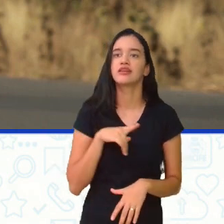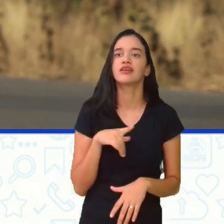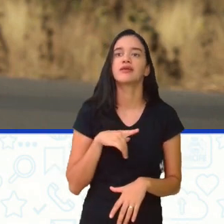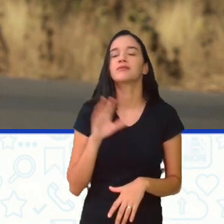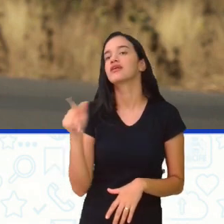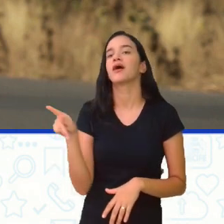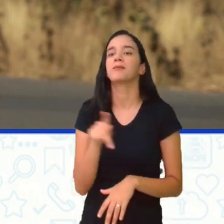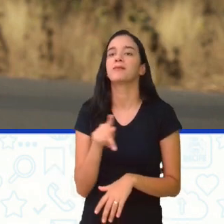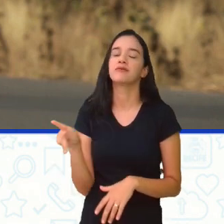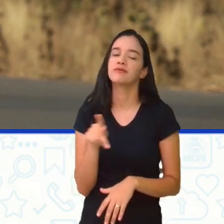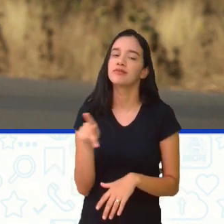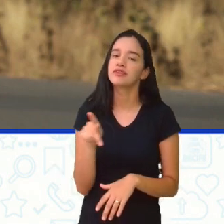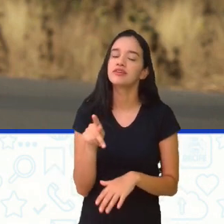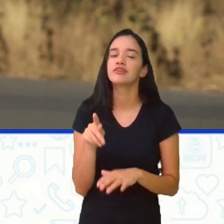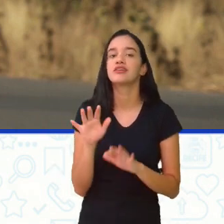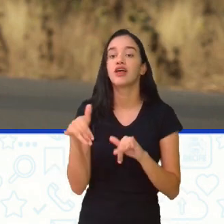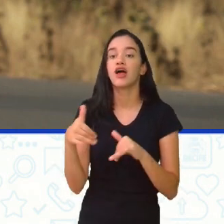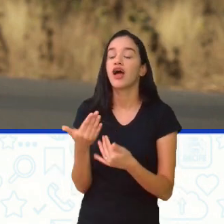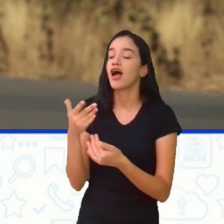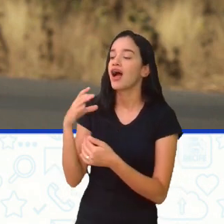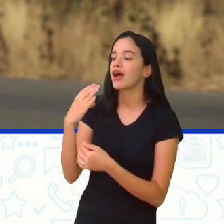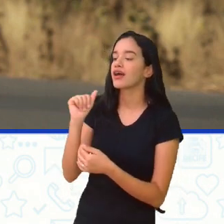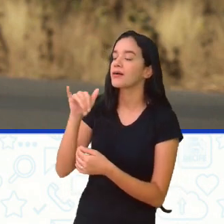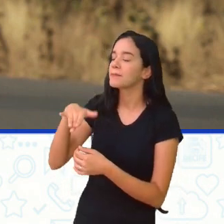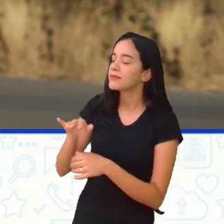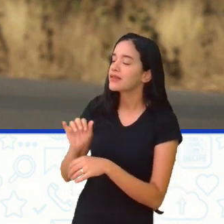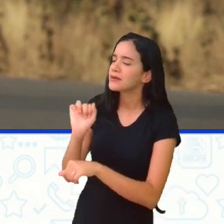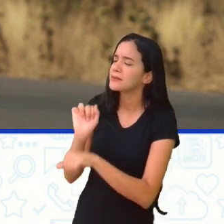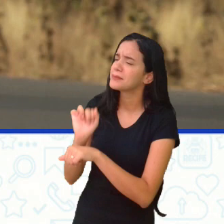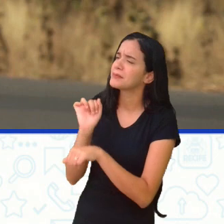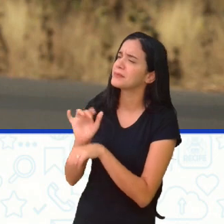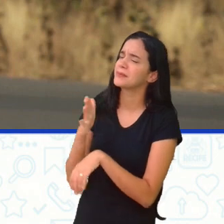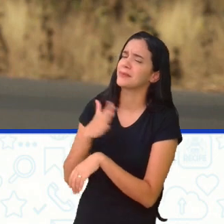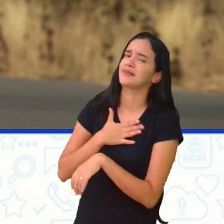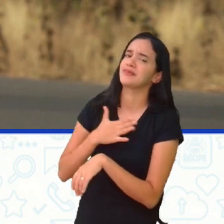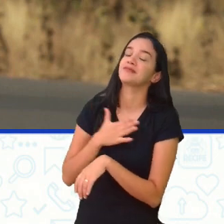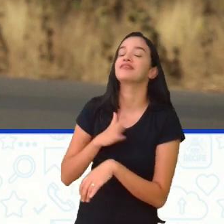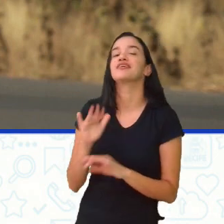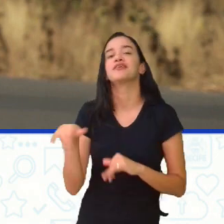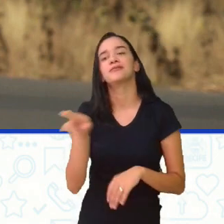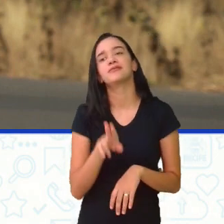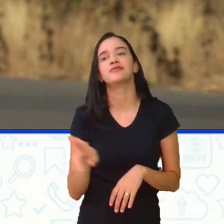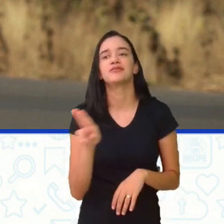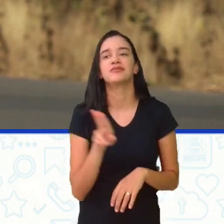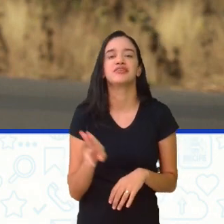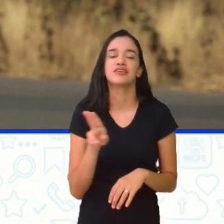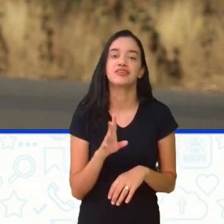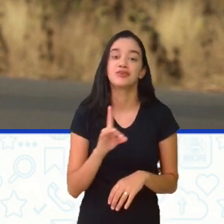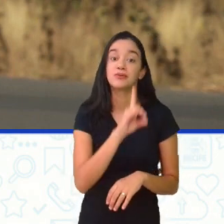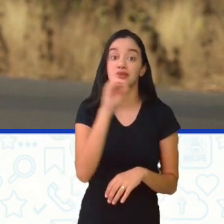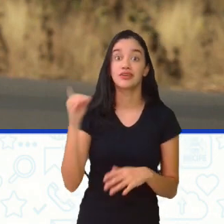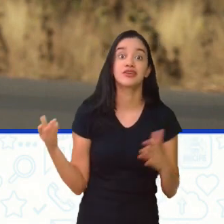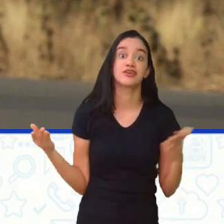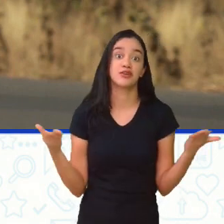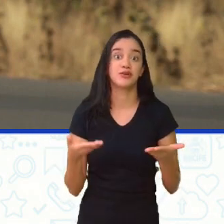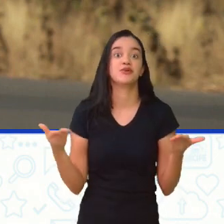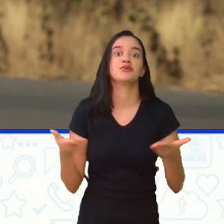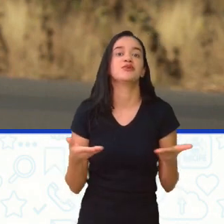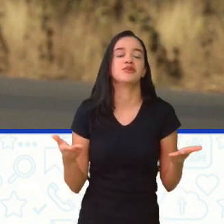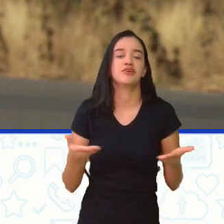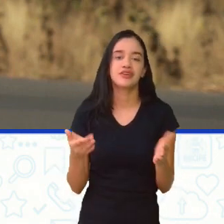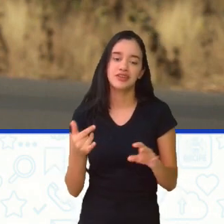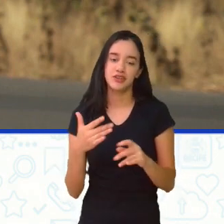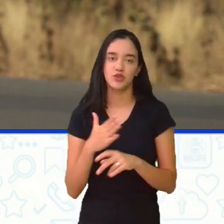por mim, sempre. Não é? Então, estamos aí usando exemplos reais da data de hoje, de quem está